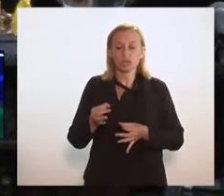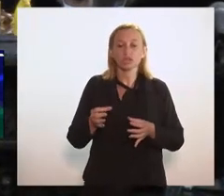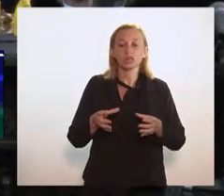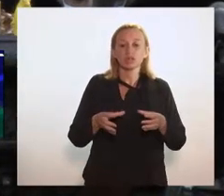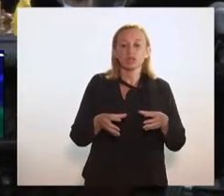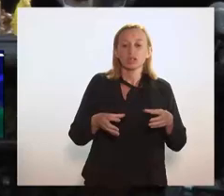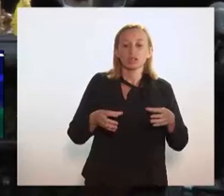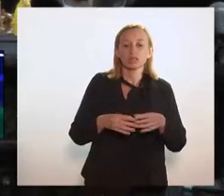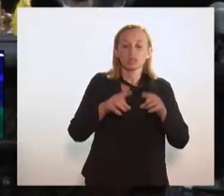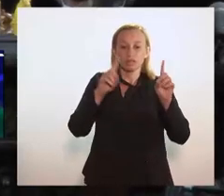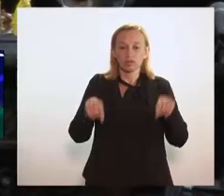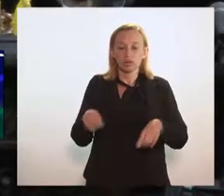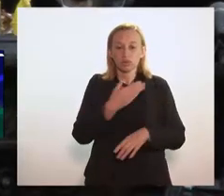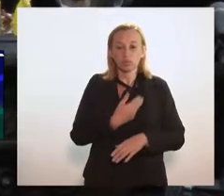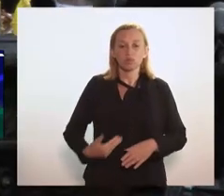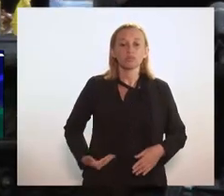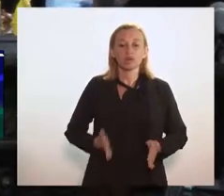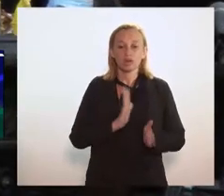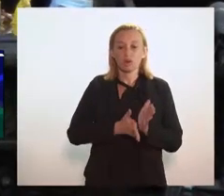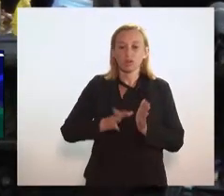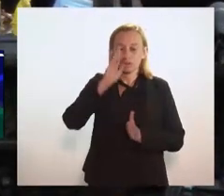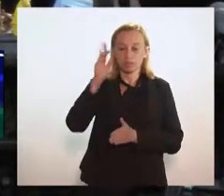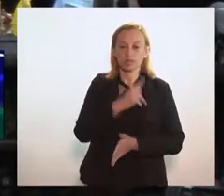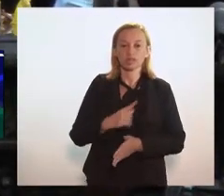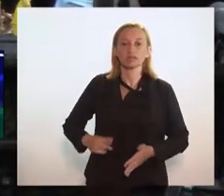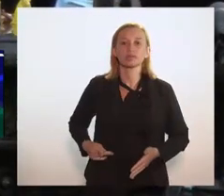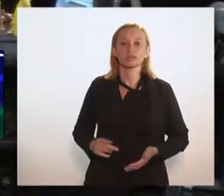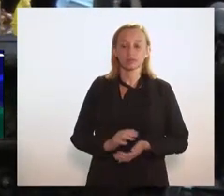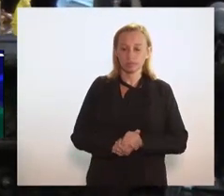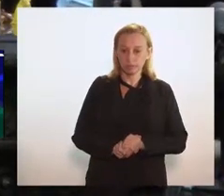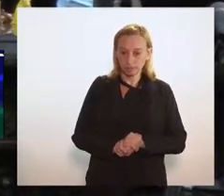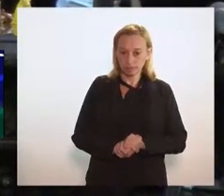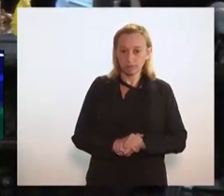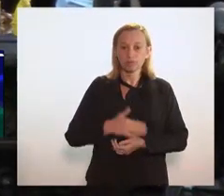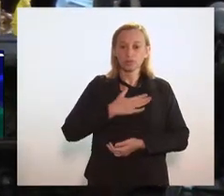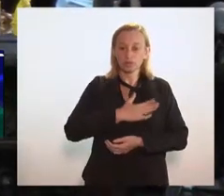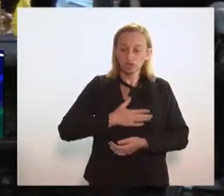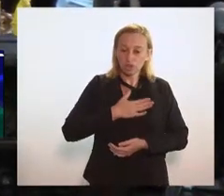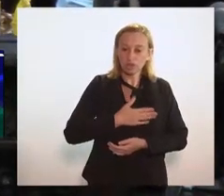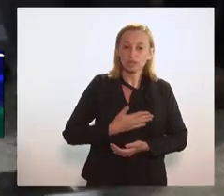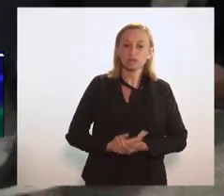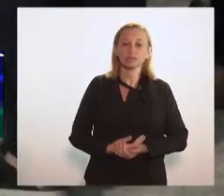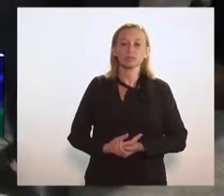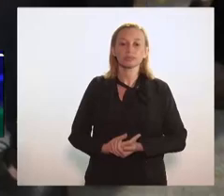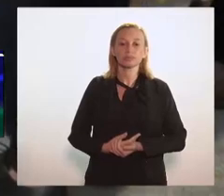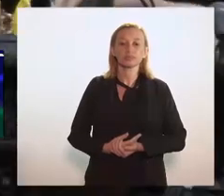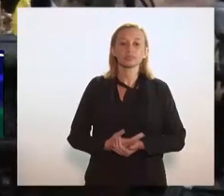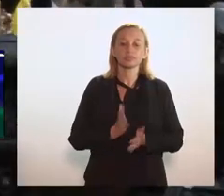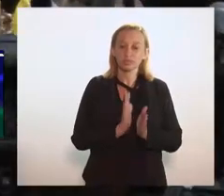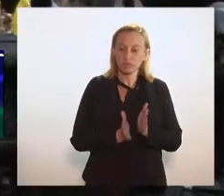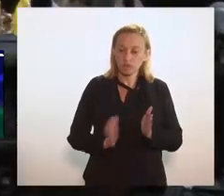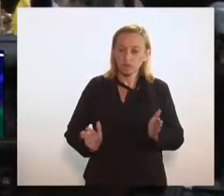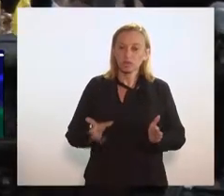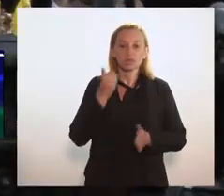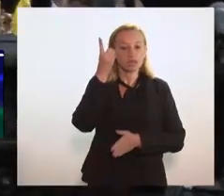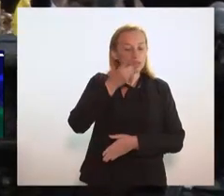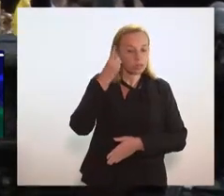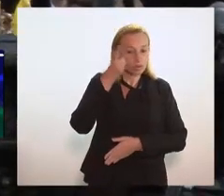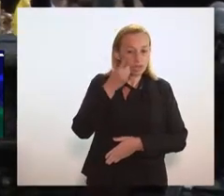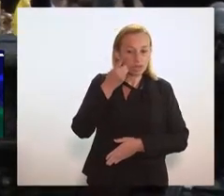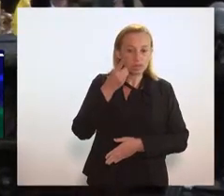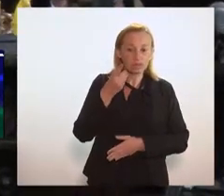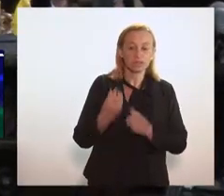Servidores Públicos. Pela ordem, presidente. Presidente, eu gostaria de... Questão de ordem. Deputado